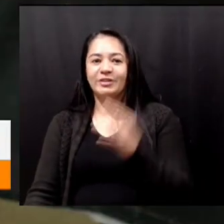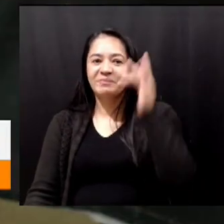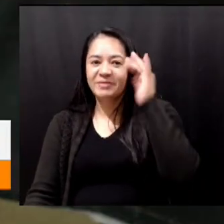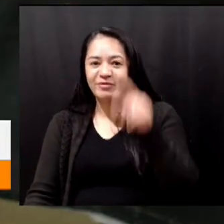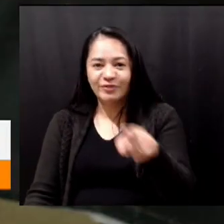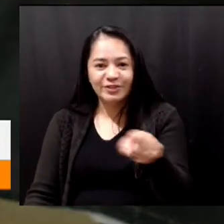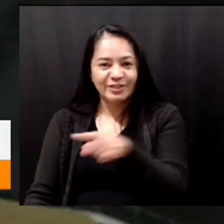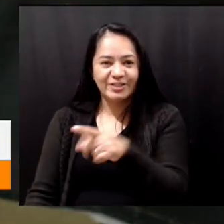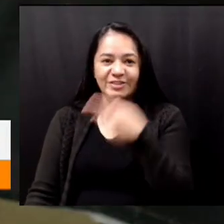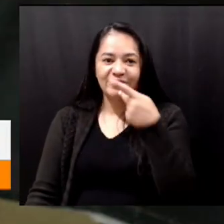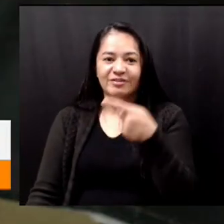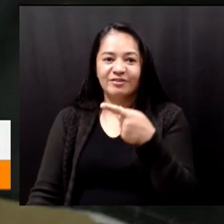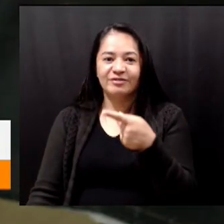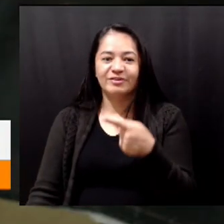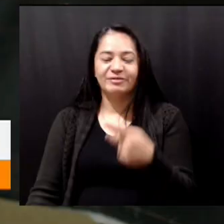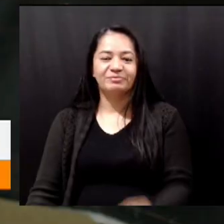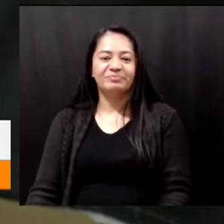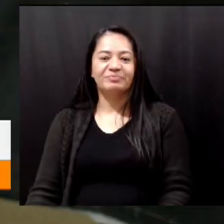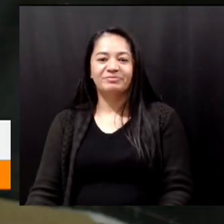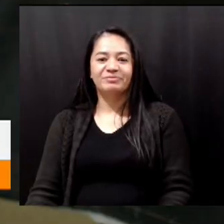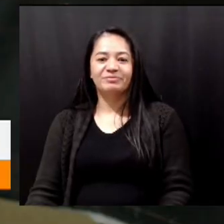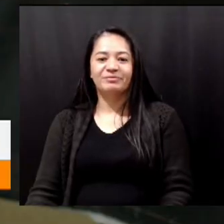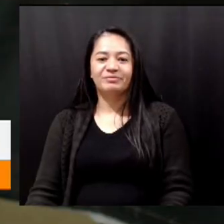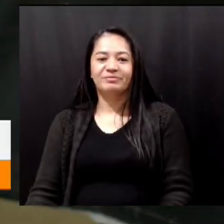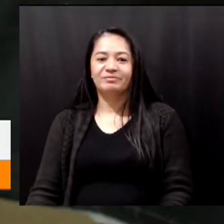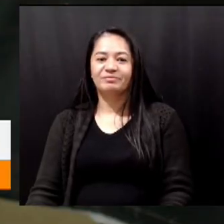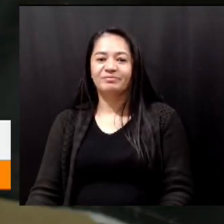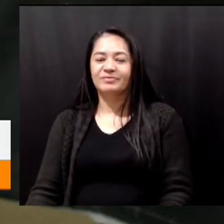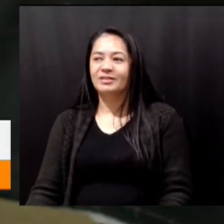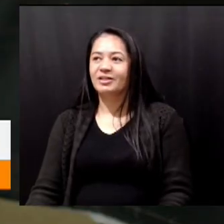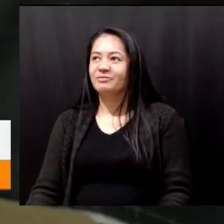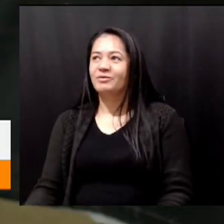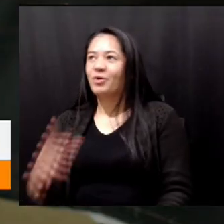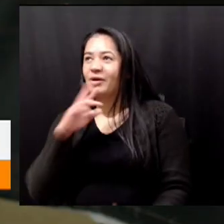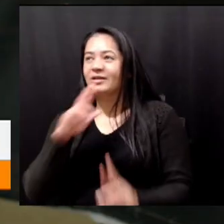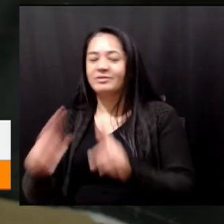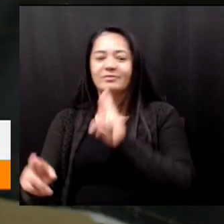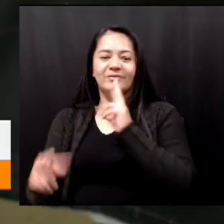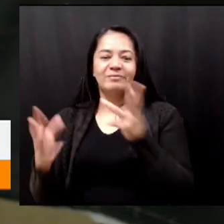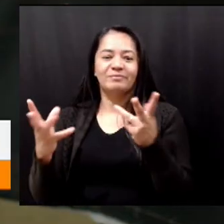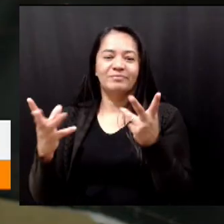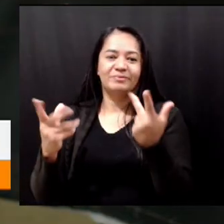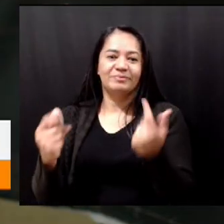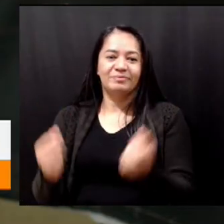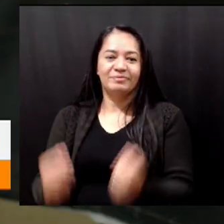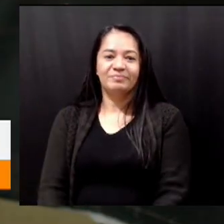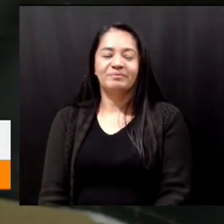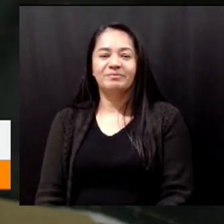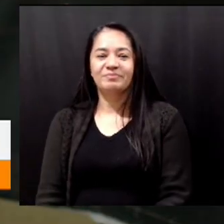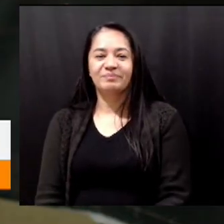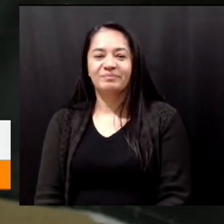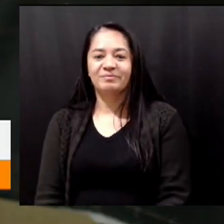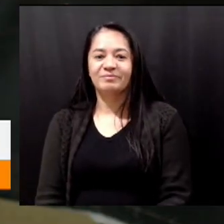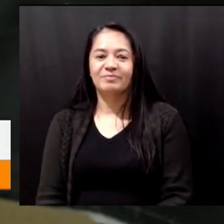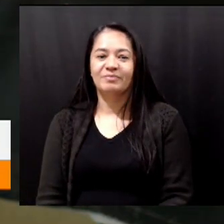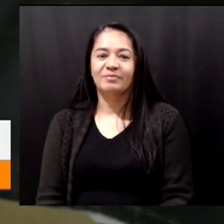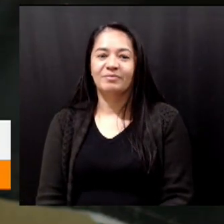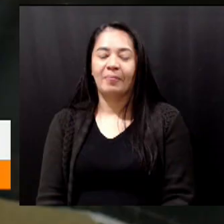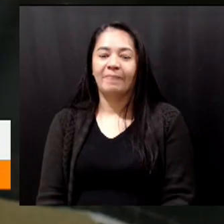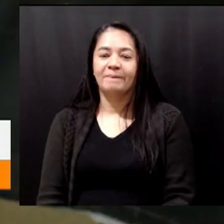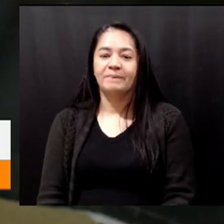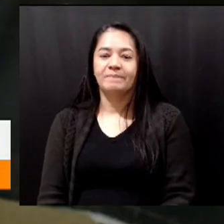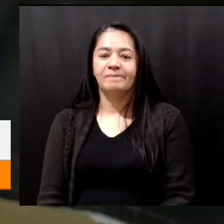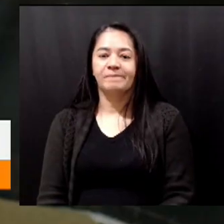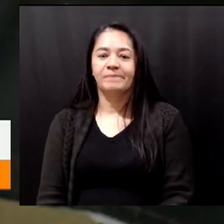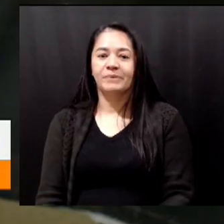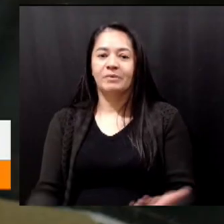para imaginar aí um resultado magnífico, né? Exuberante. Muito bem. 9h03. Bom, a